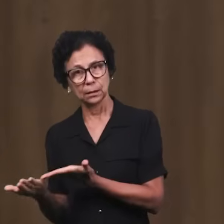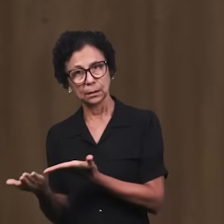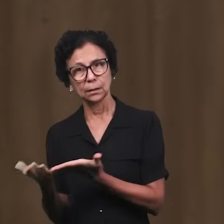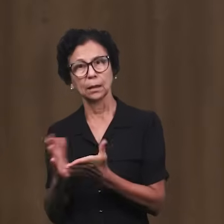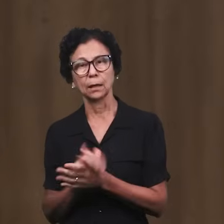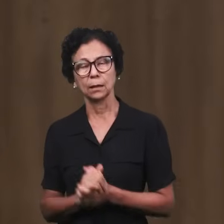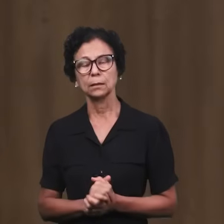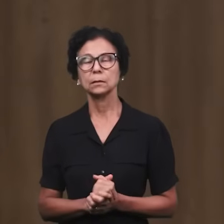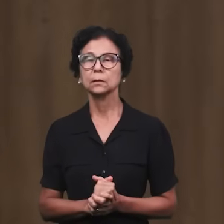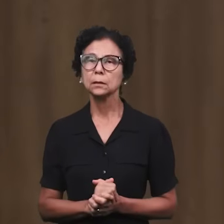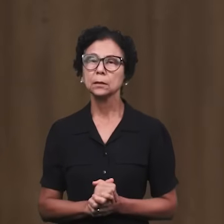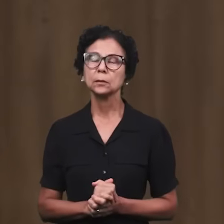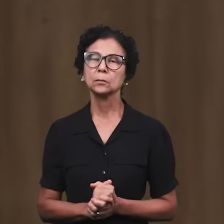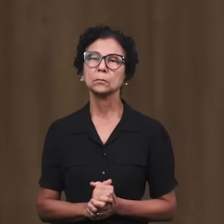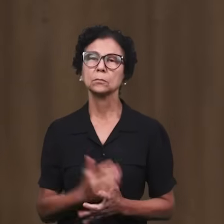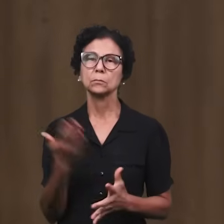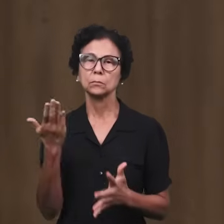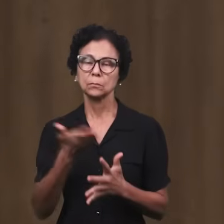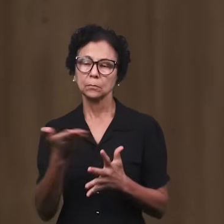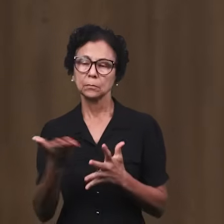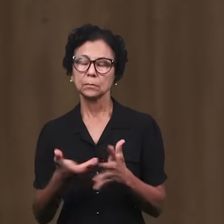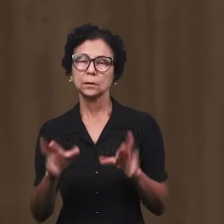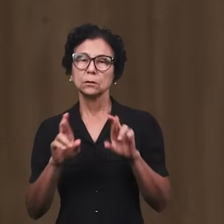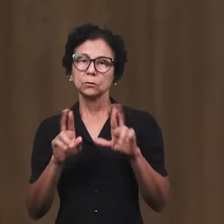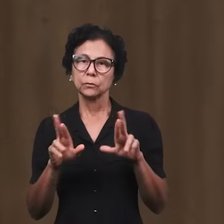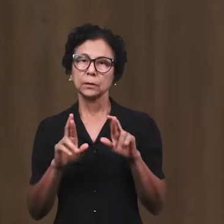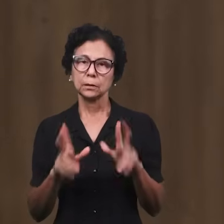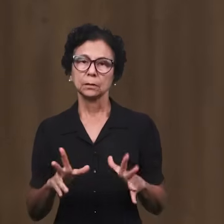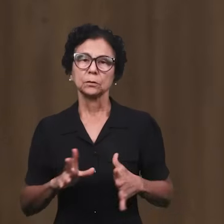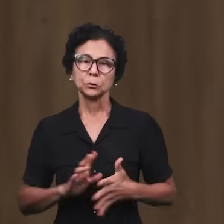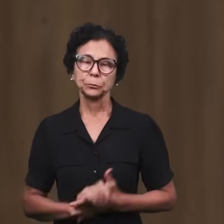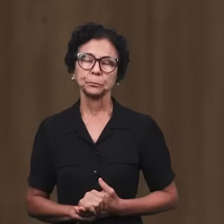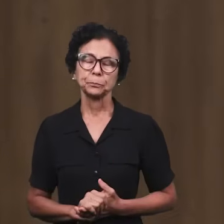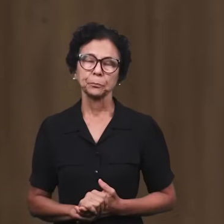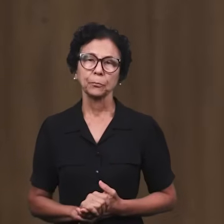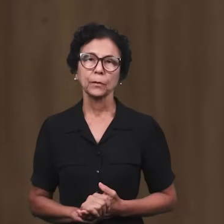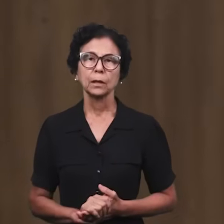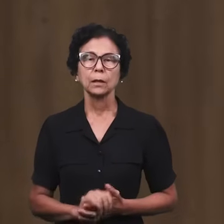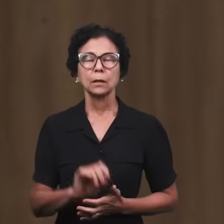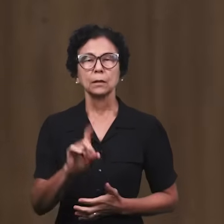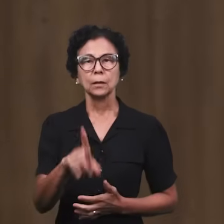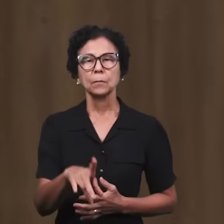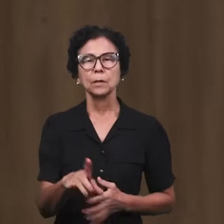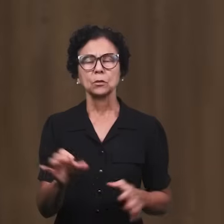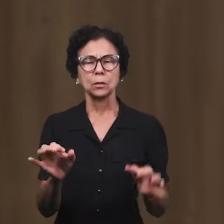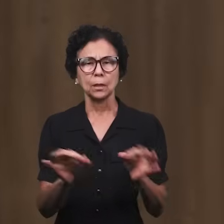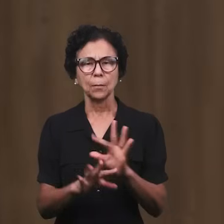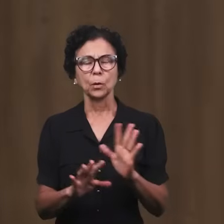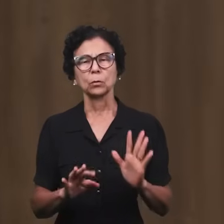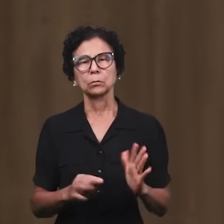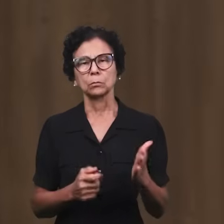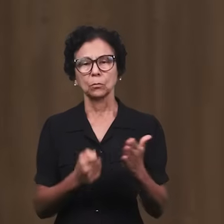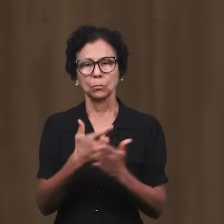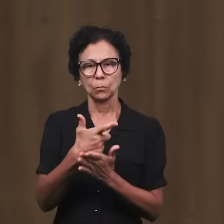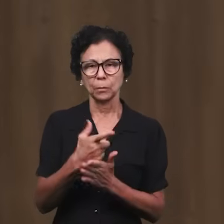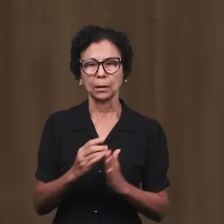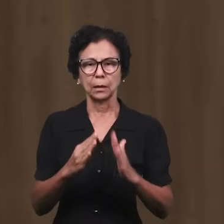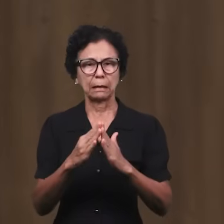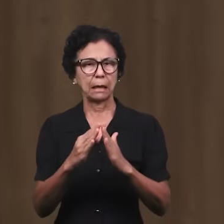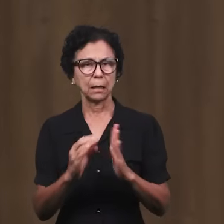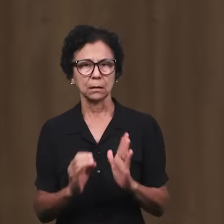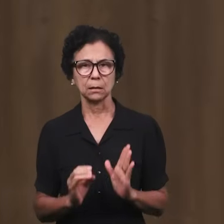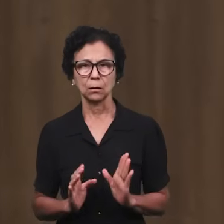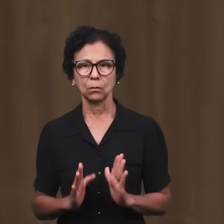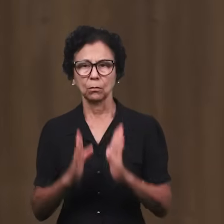um valor diferente. Um outro exemplo, o imóvel pronto. A vantagem do